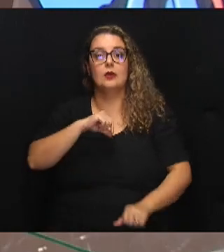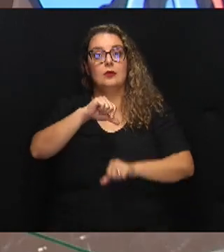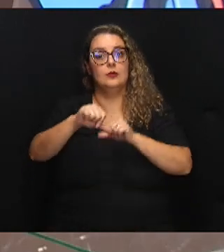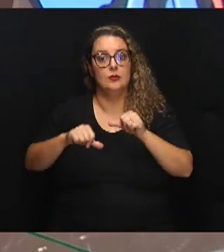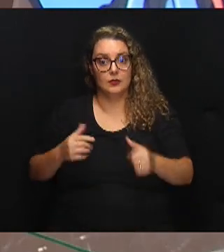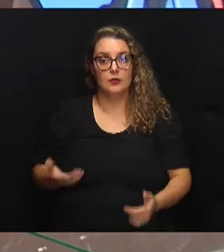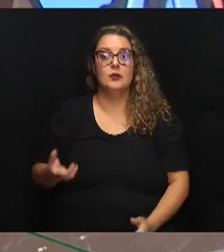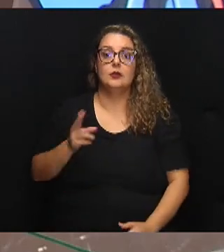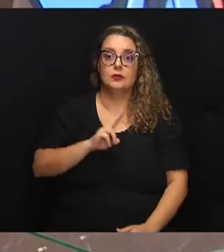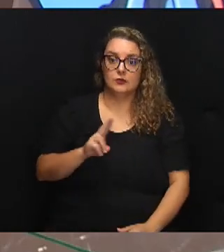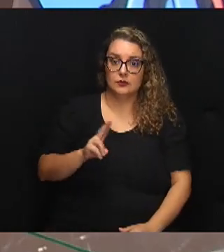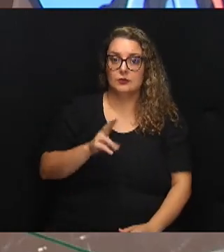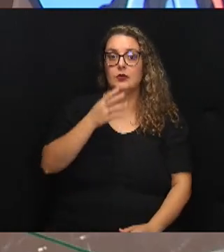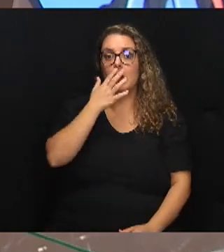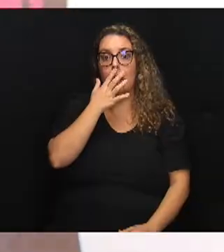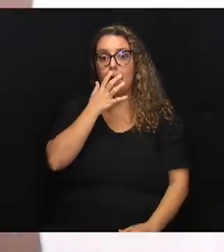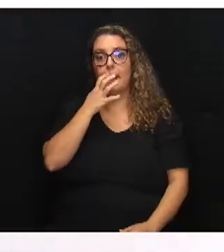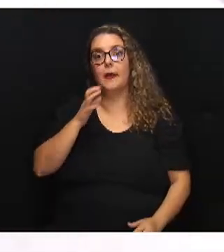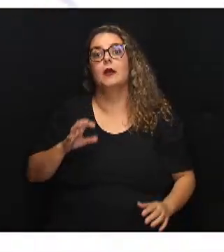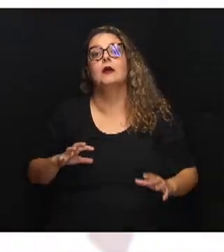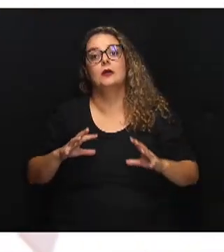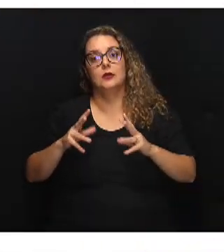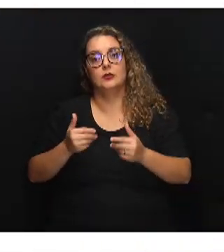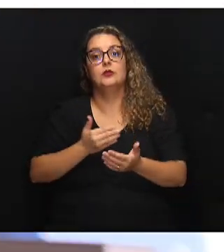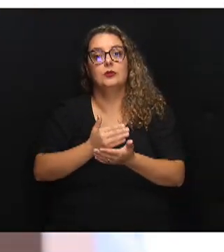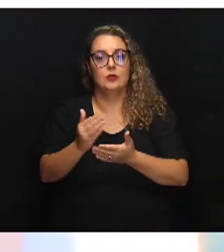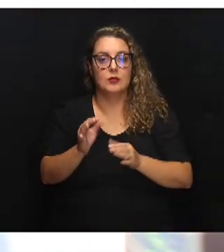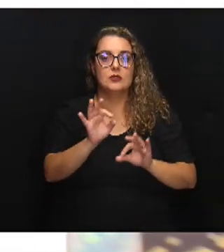transformação do nome e todo começou.